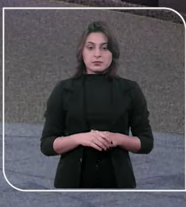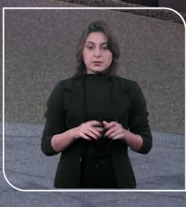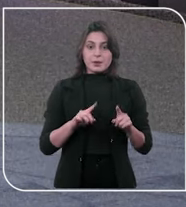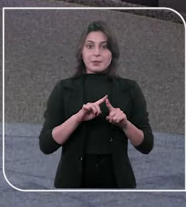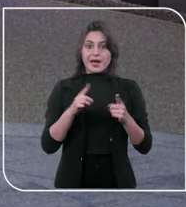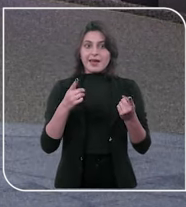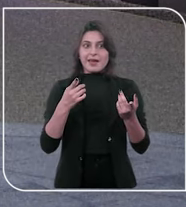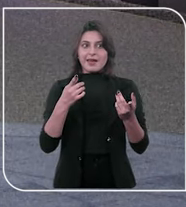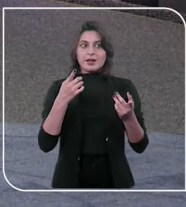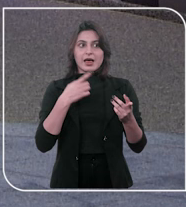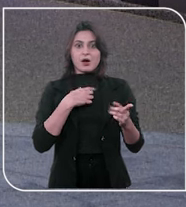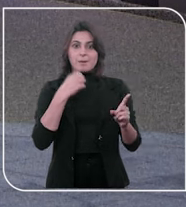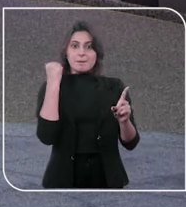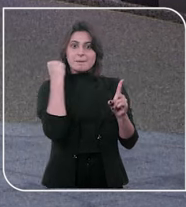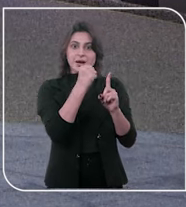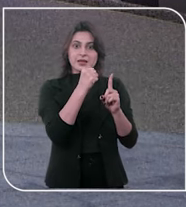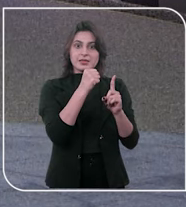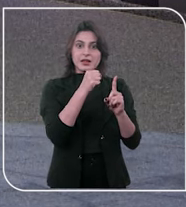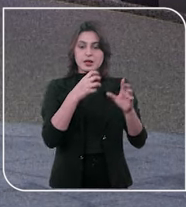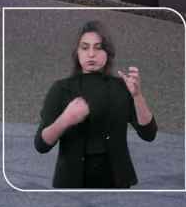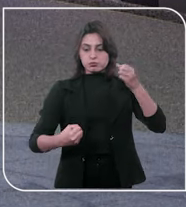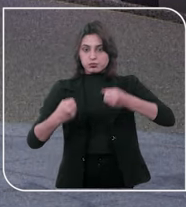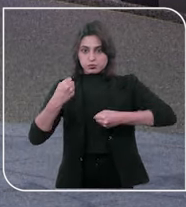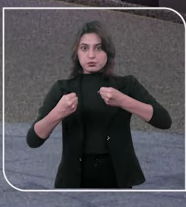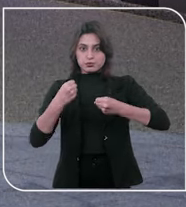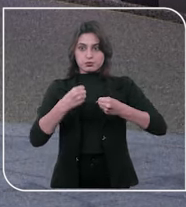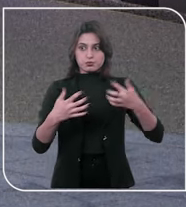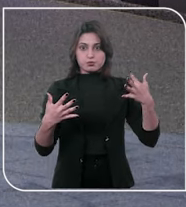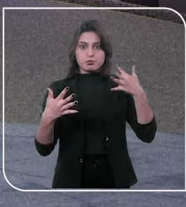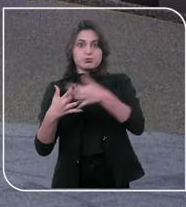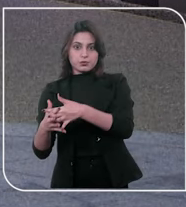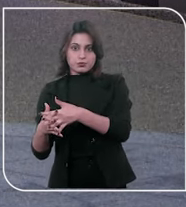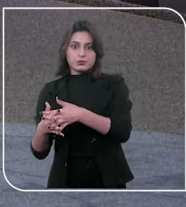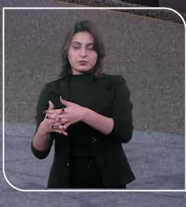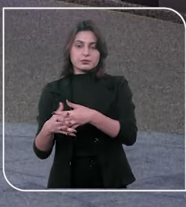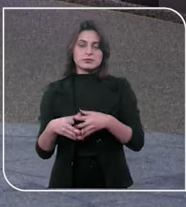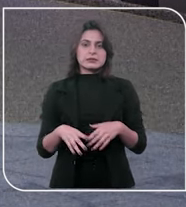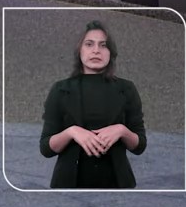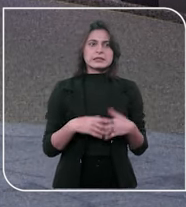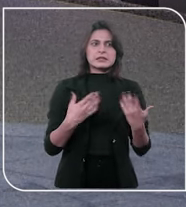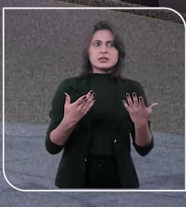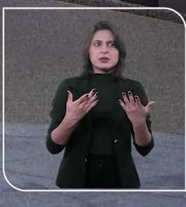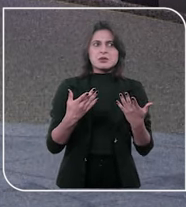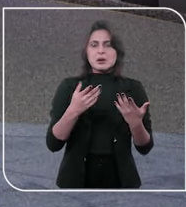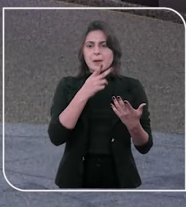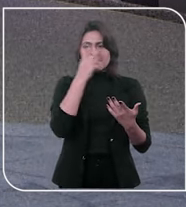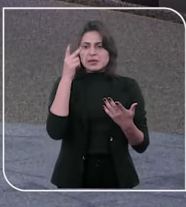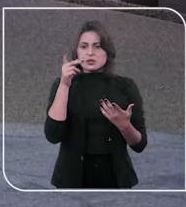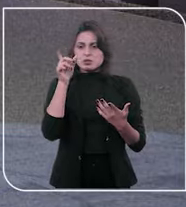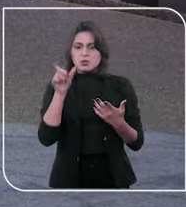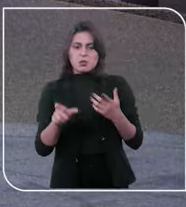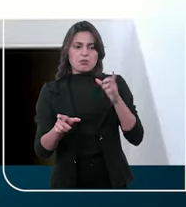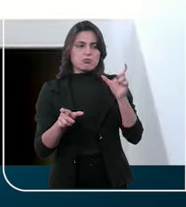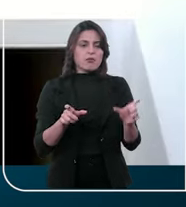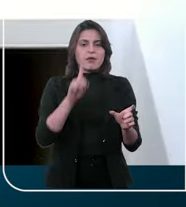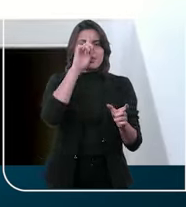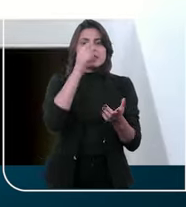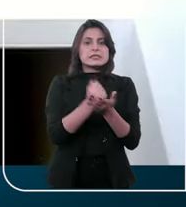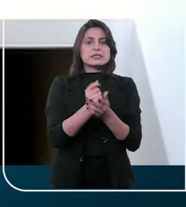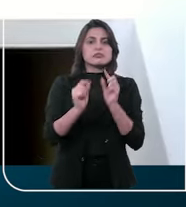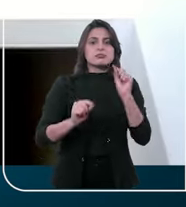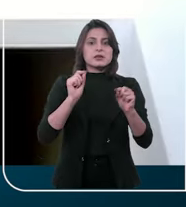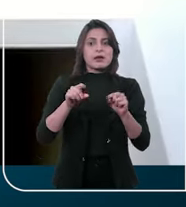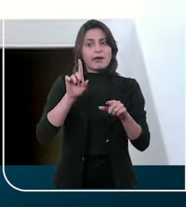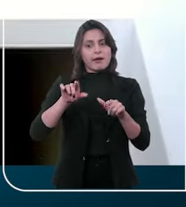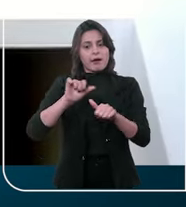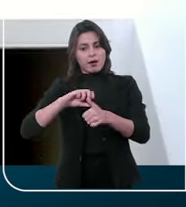decidir sobre o dolo eventual ou a desclassificação para culposo? Seria o próprio júri ou o tribunal de origem? Bom,